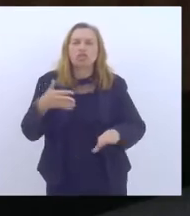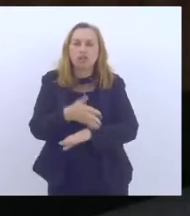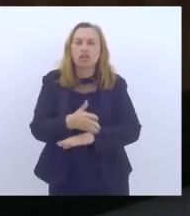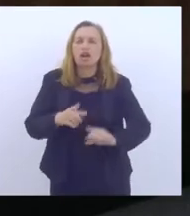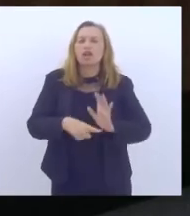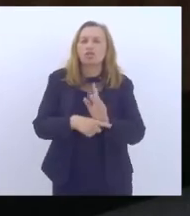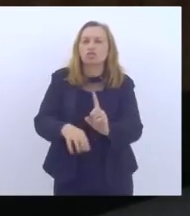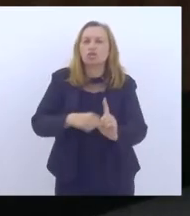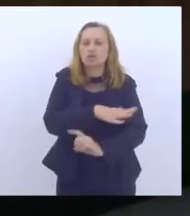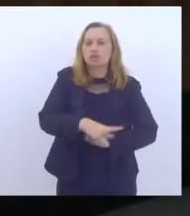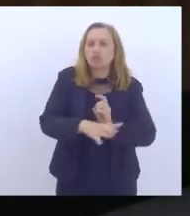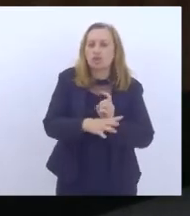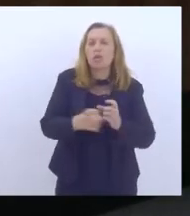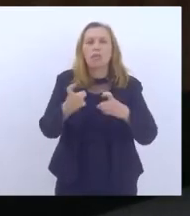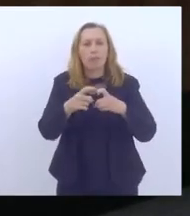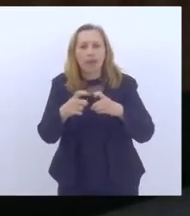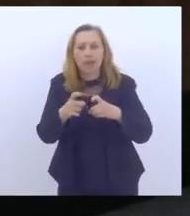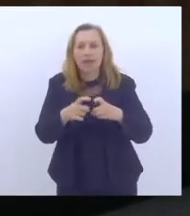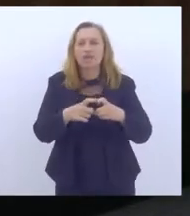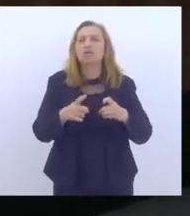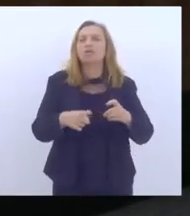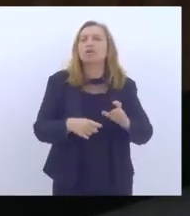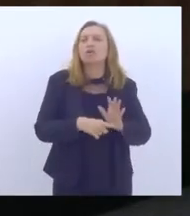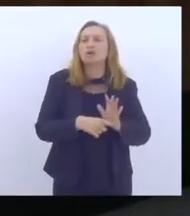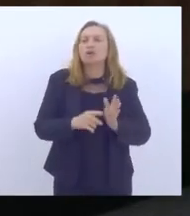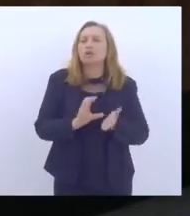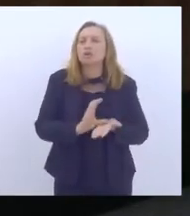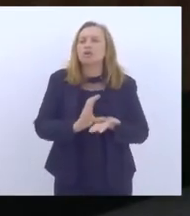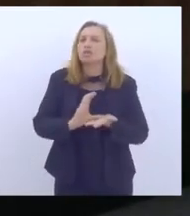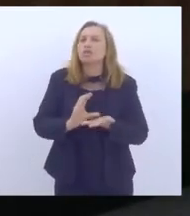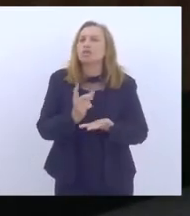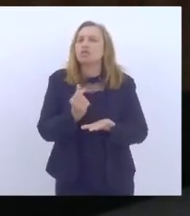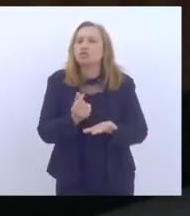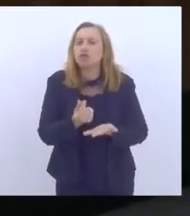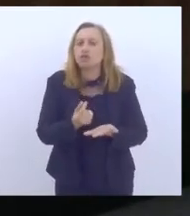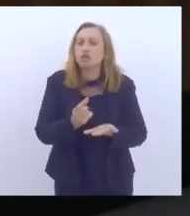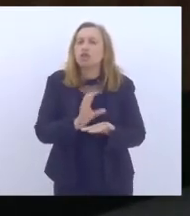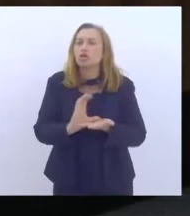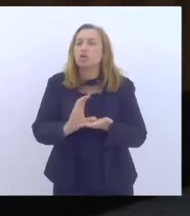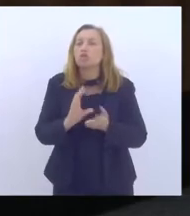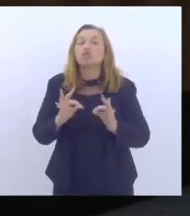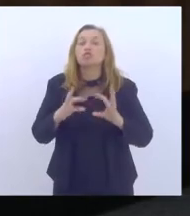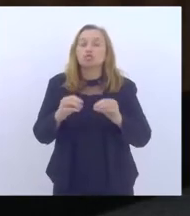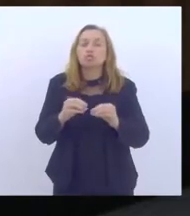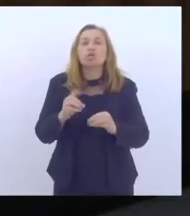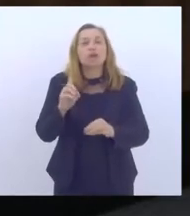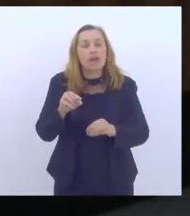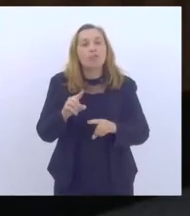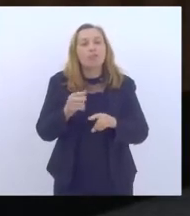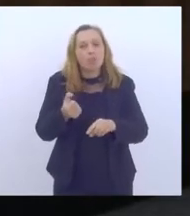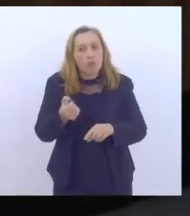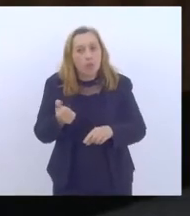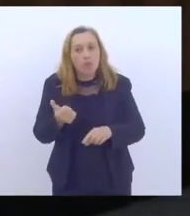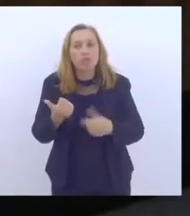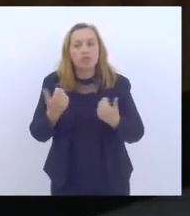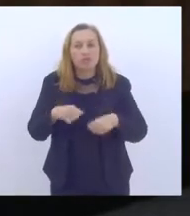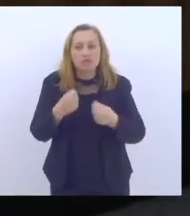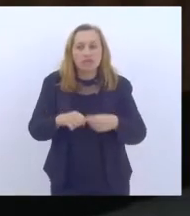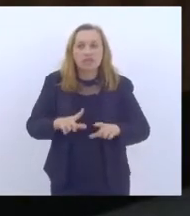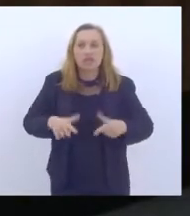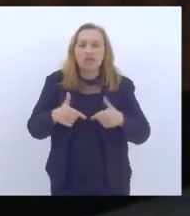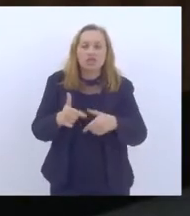chegar o assistente social tem que chegar o médico tem que chegar o auxílio tem que chegar tudo e ainda sem a pouco o que deveria ter feito